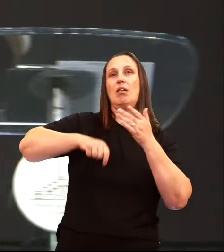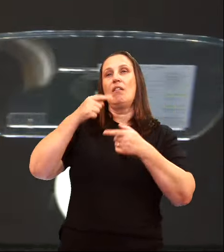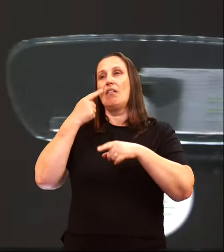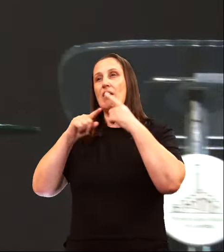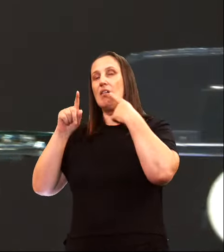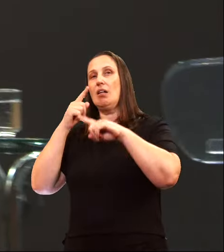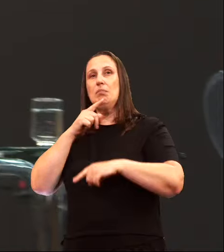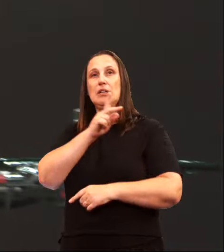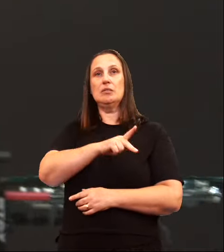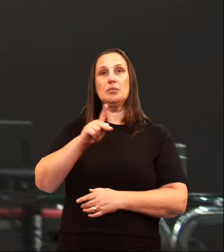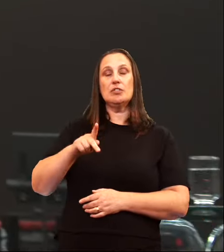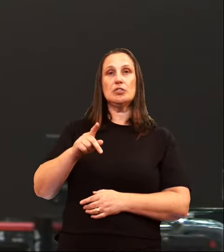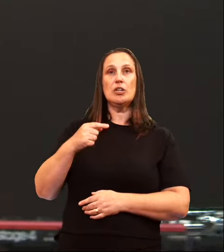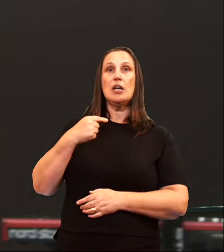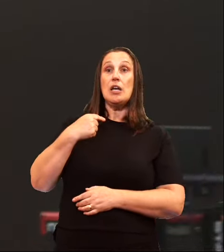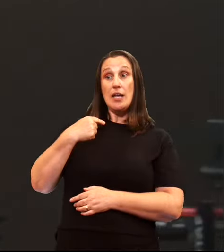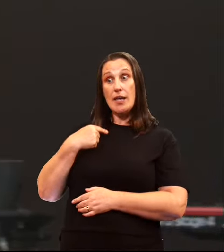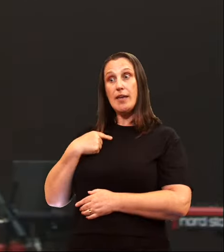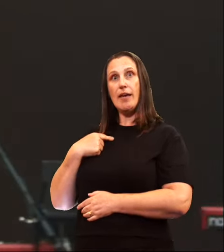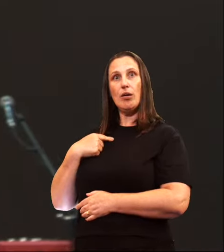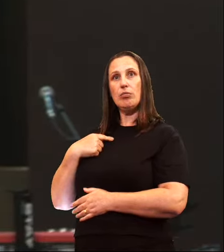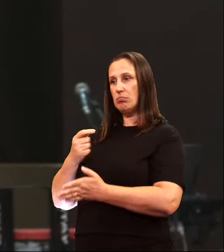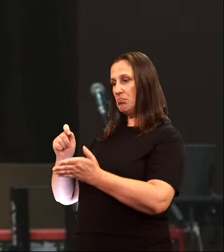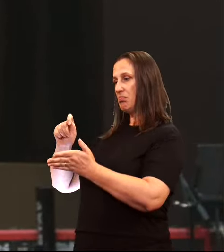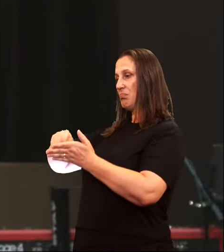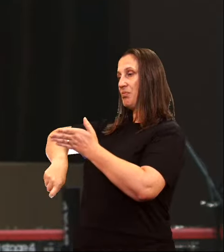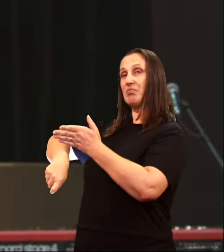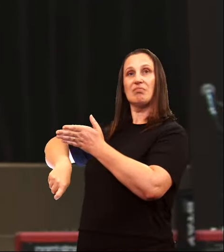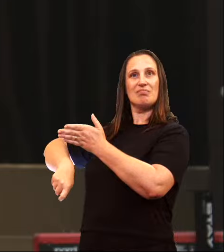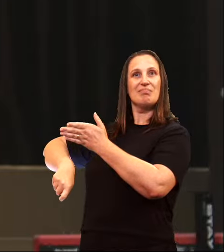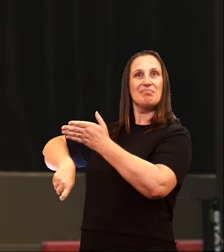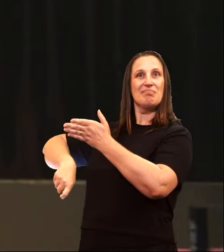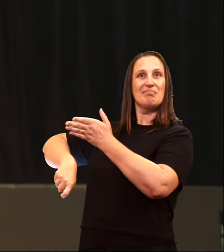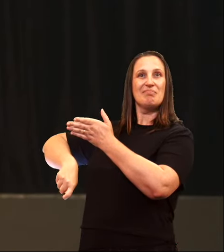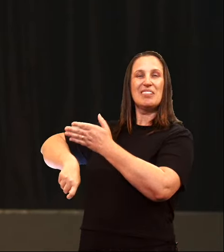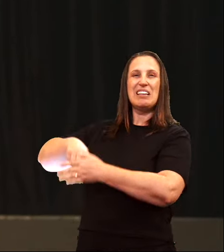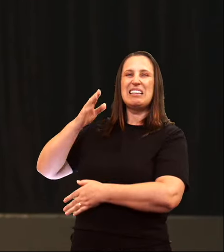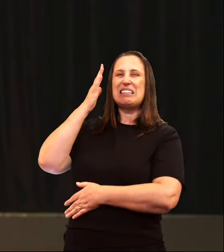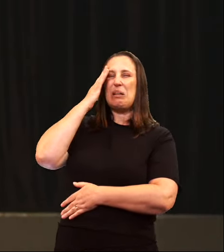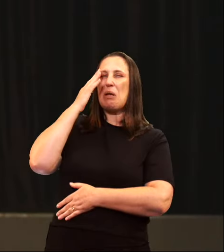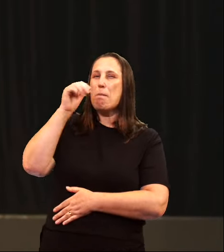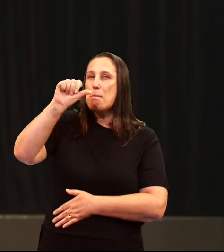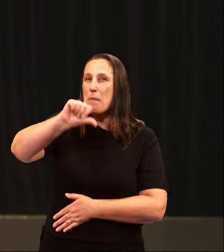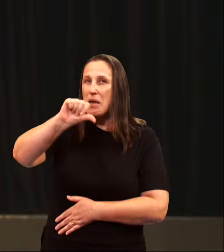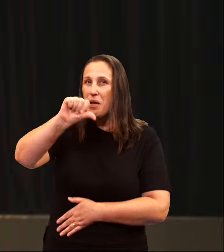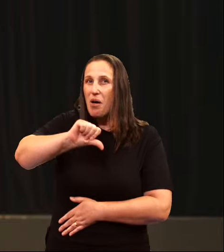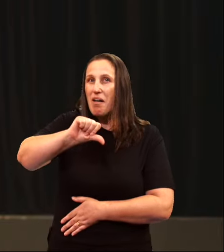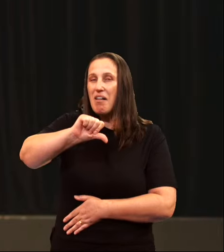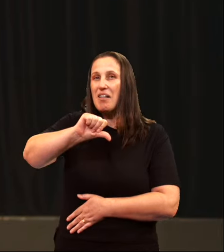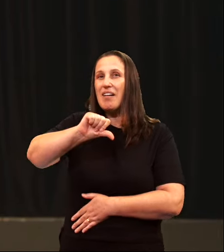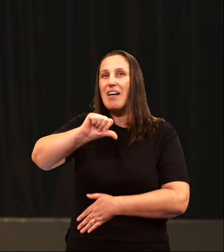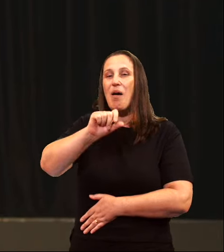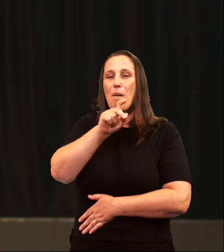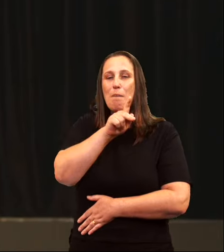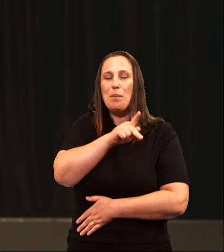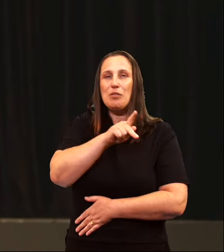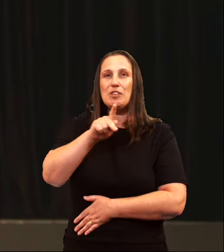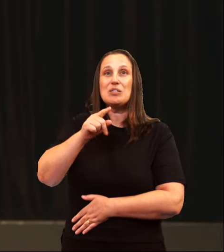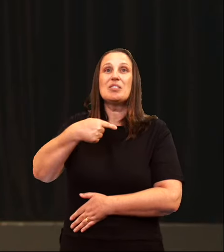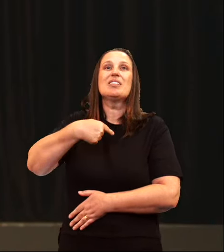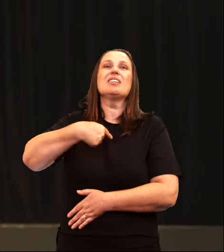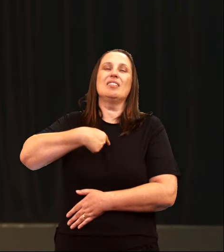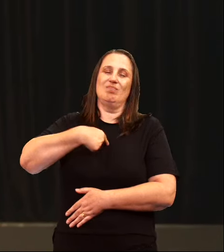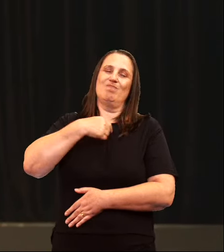é, e eu assinei o negócio sem saber direito. E sabe o que é pior? Era de um professor que